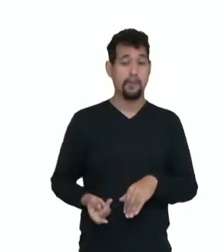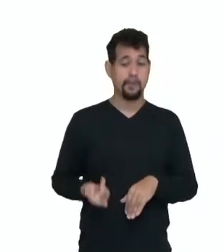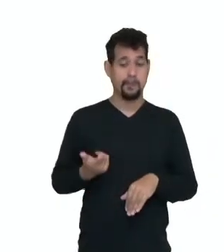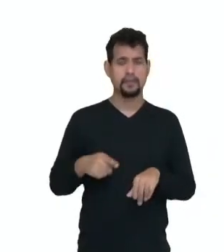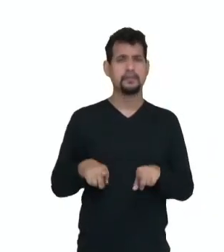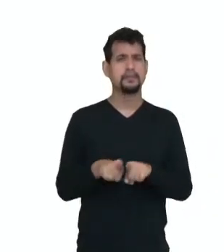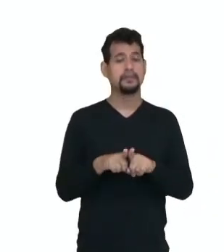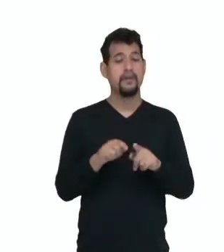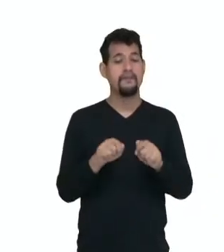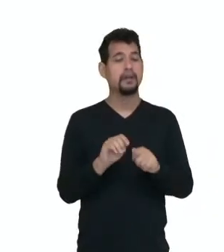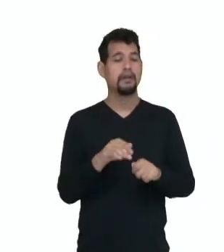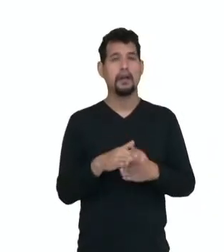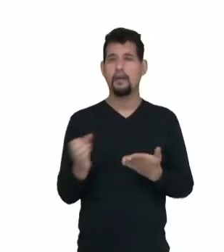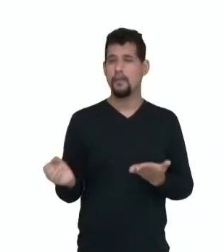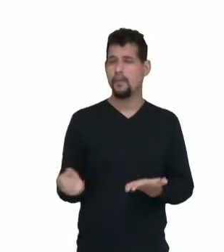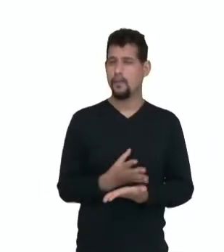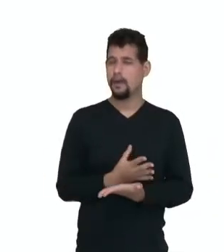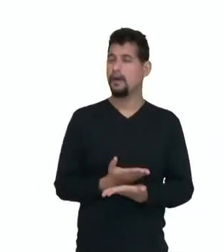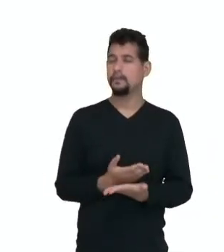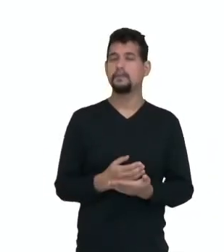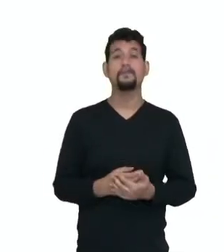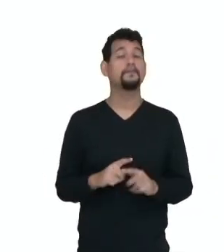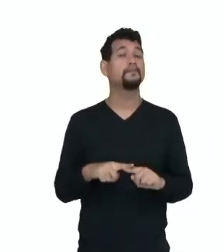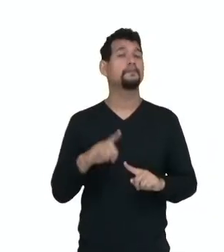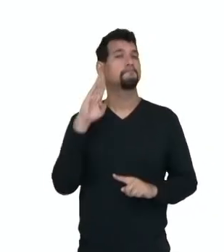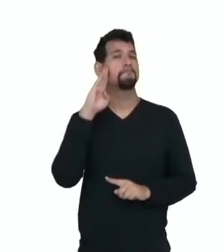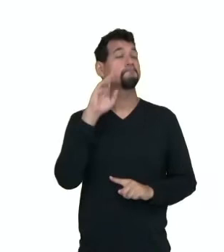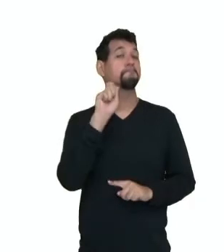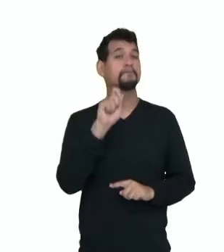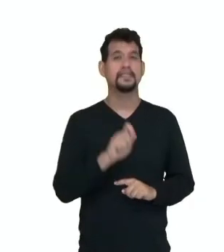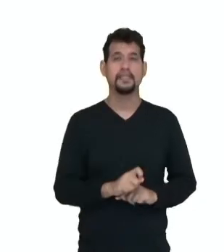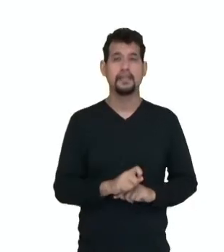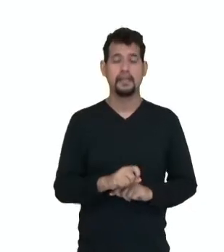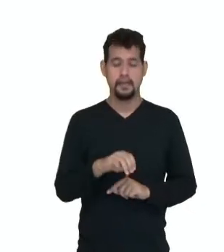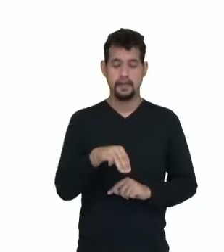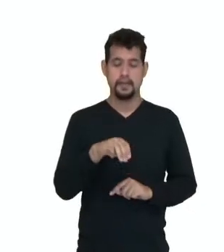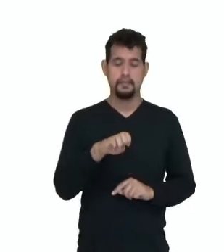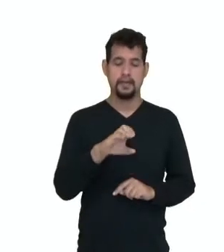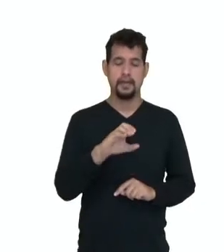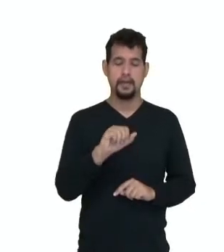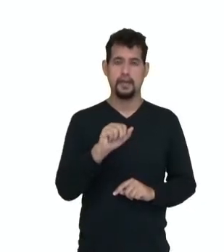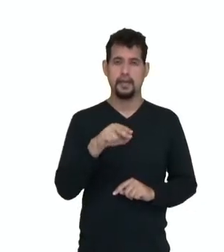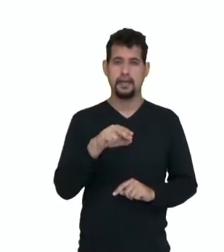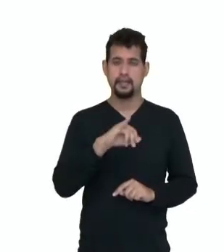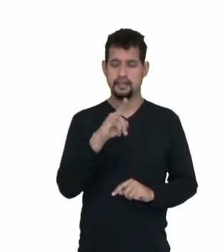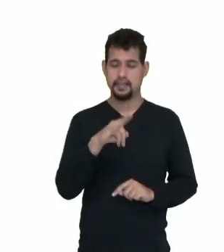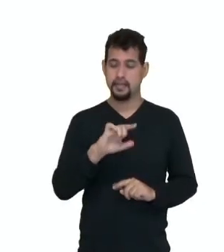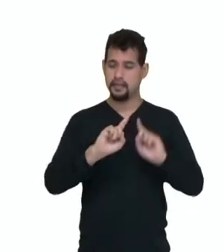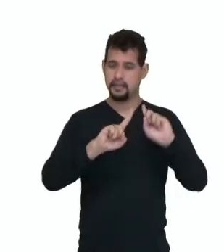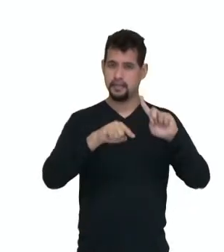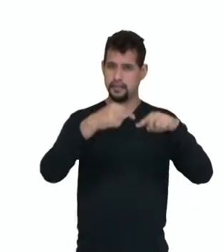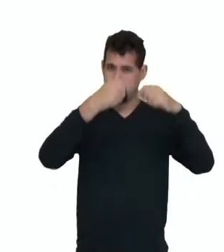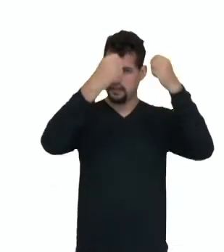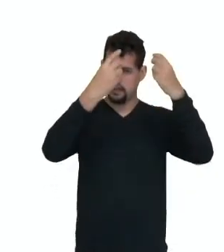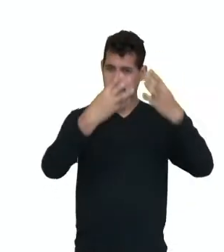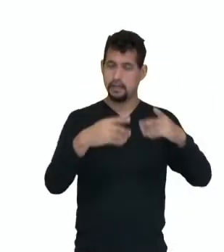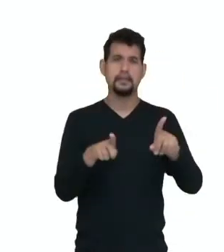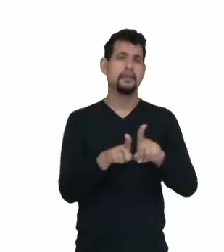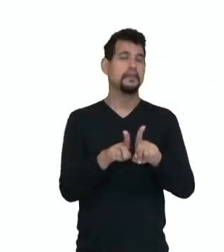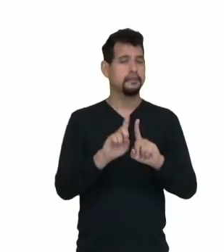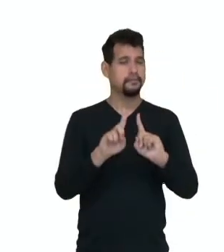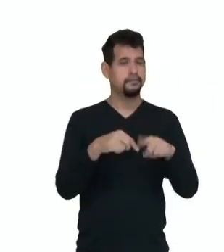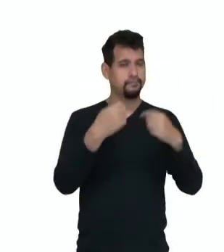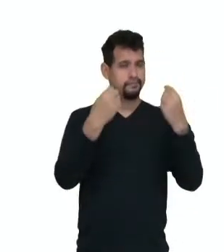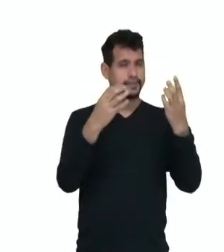então, induziu a modernização dela, principalmente, então, com a mecanização, nós vamos falar, então, já, o que vem ser isso